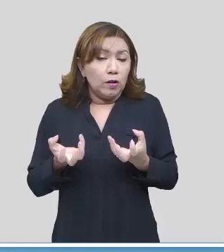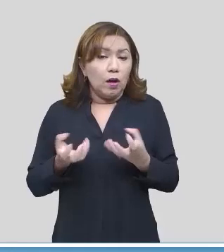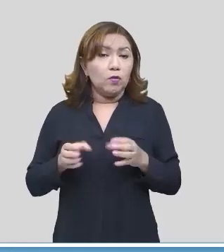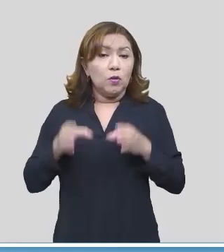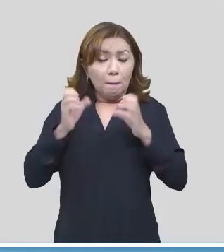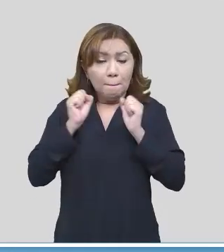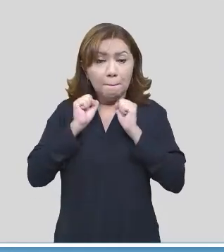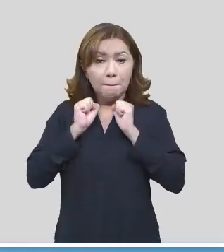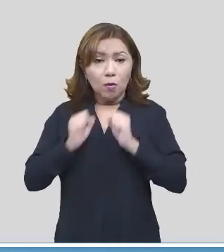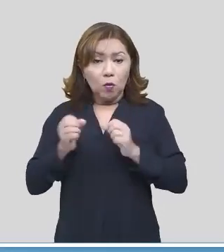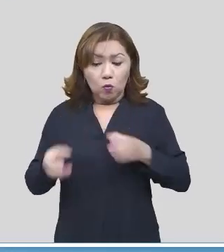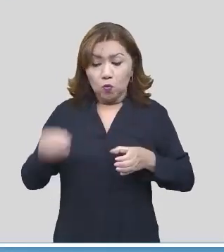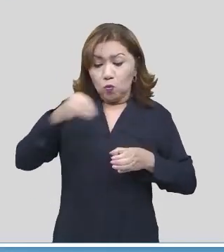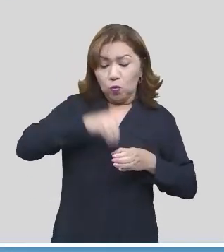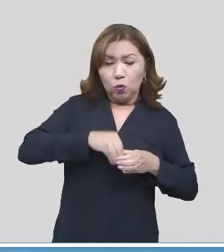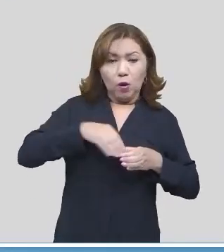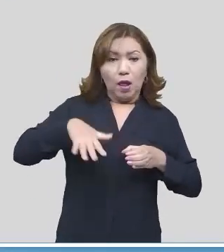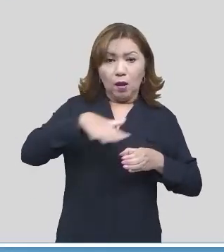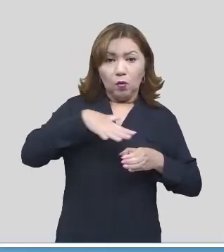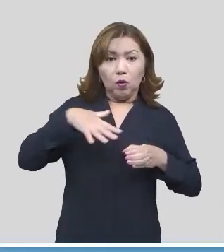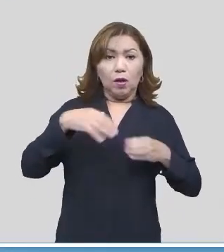nossa cozinha.